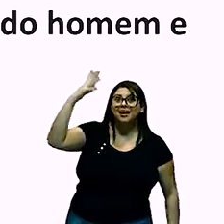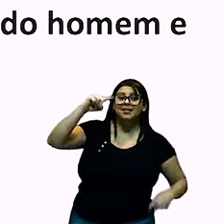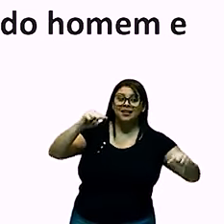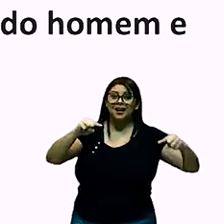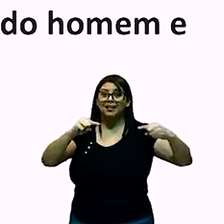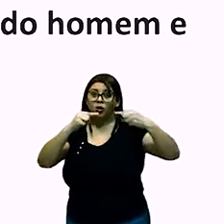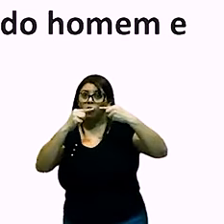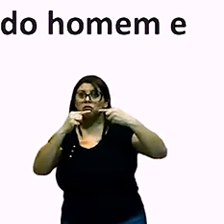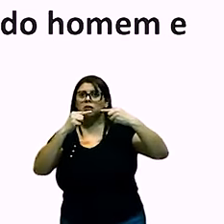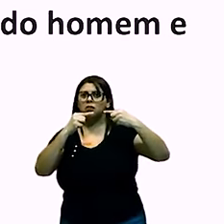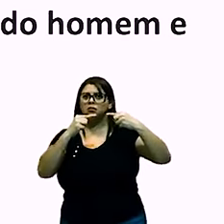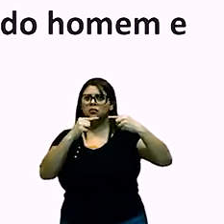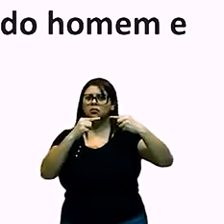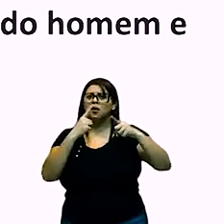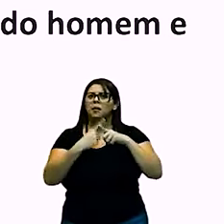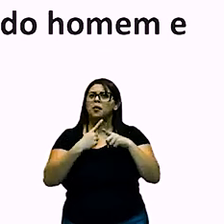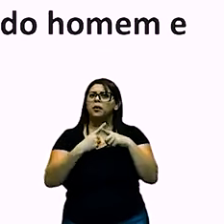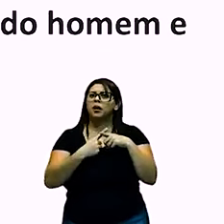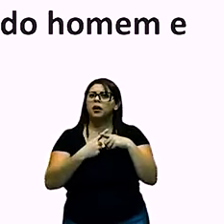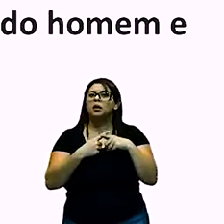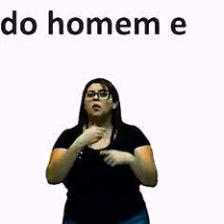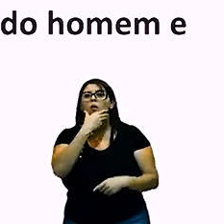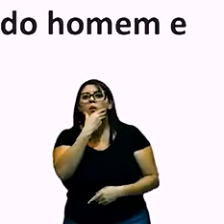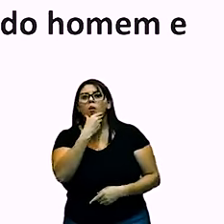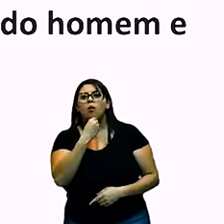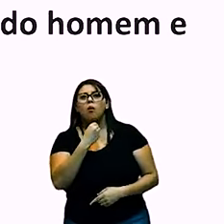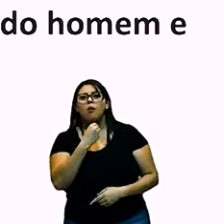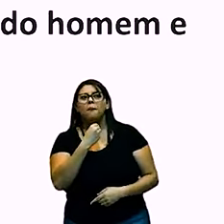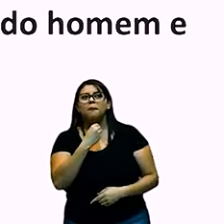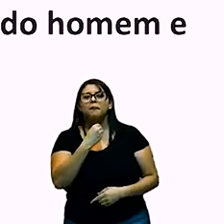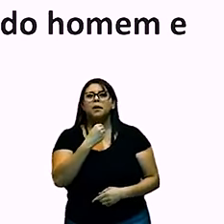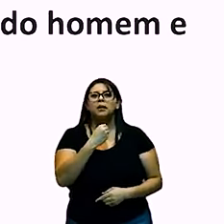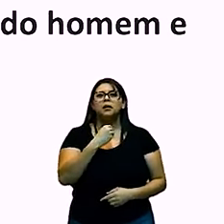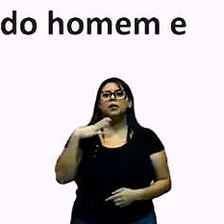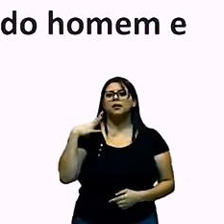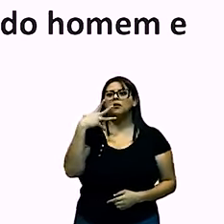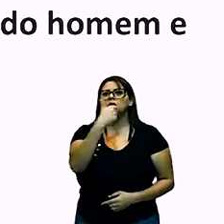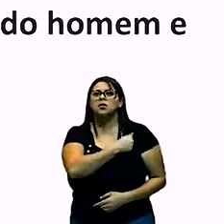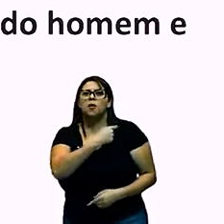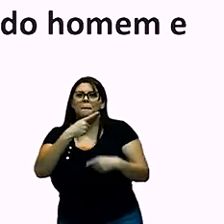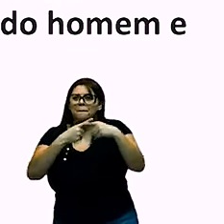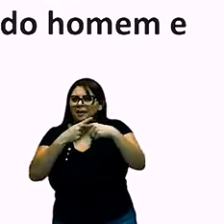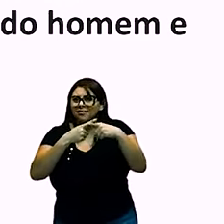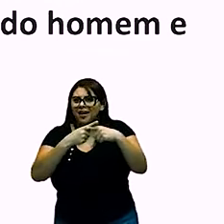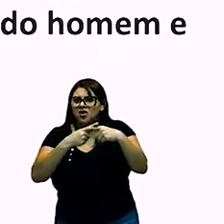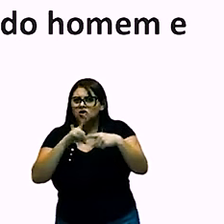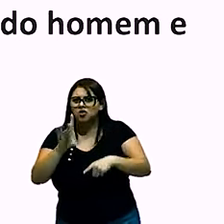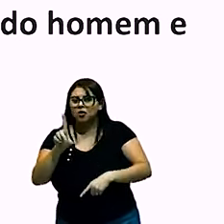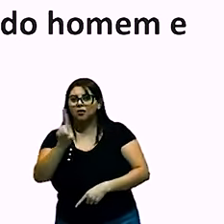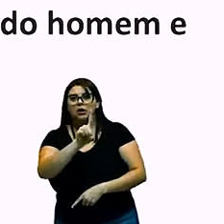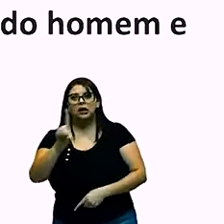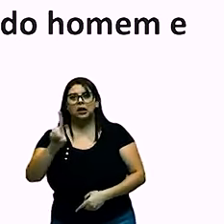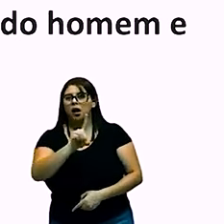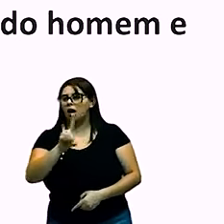ensino. Porque o homem não é parte do projeto da salvação. Ele não é coautor do projeto de